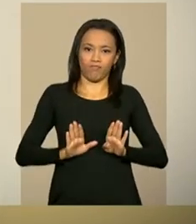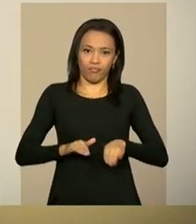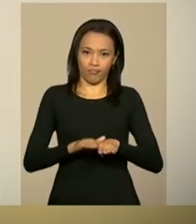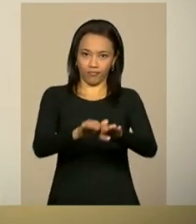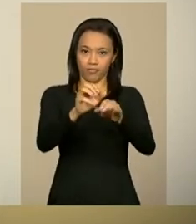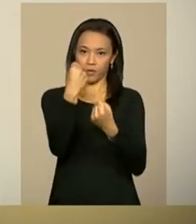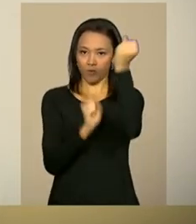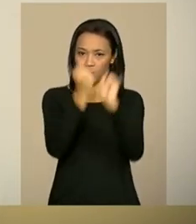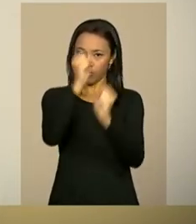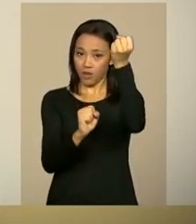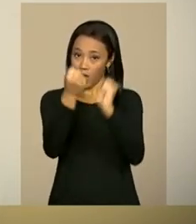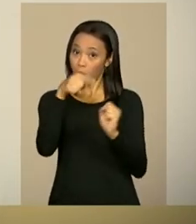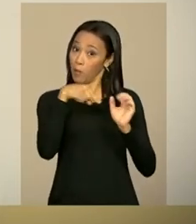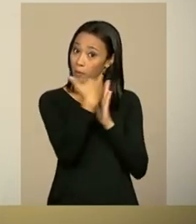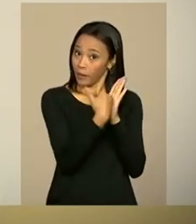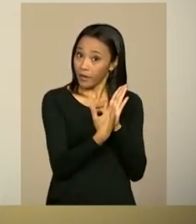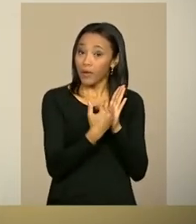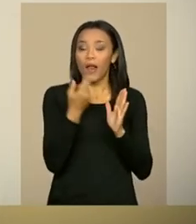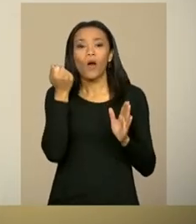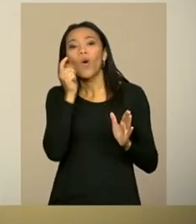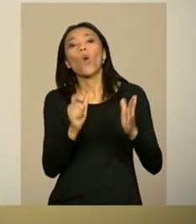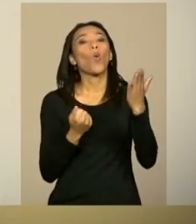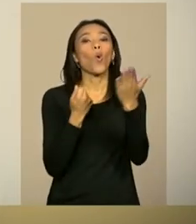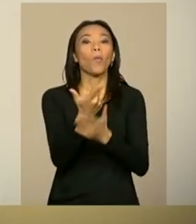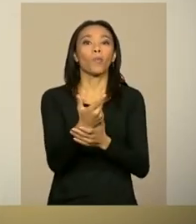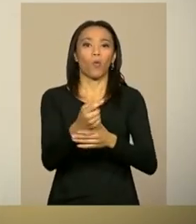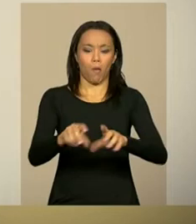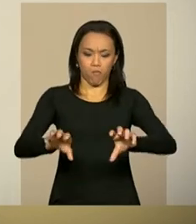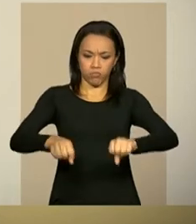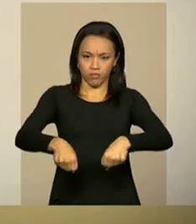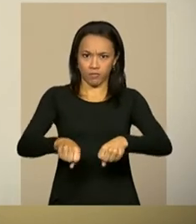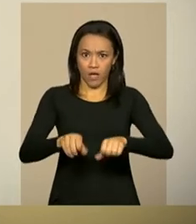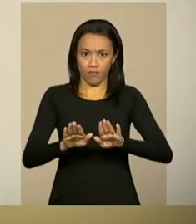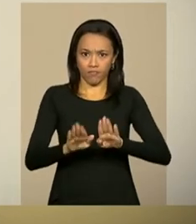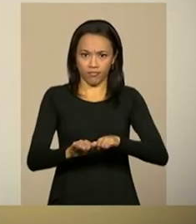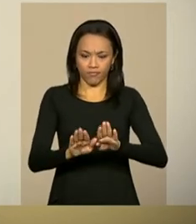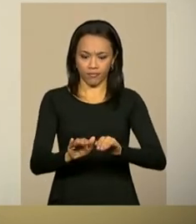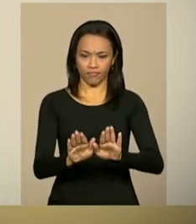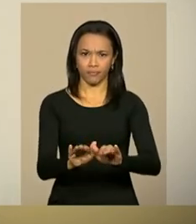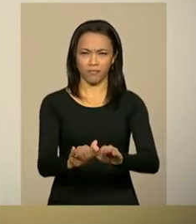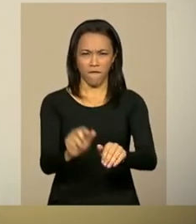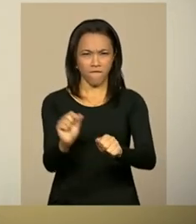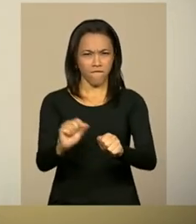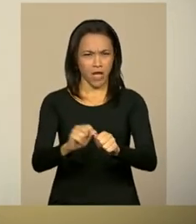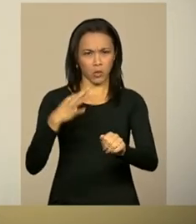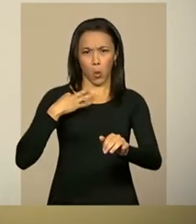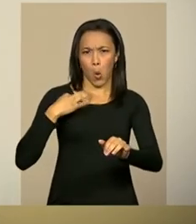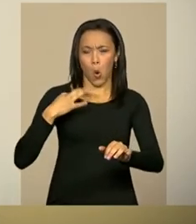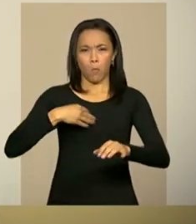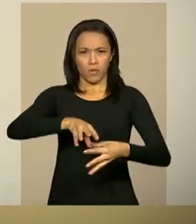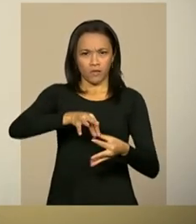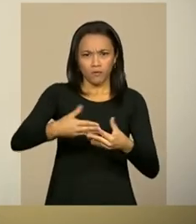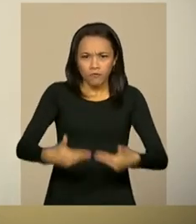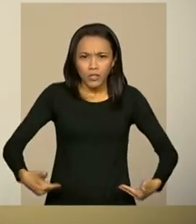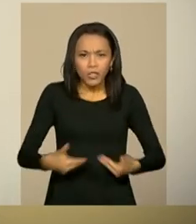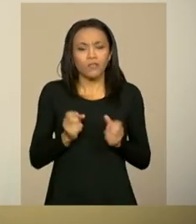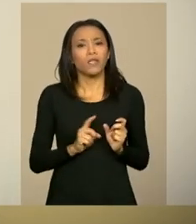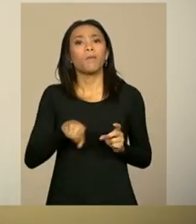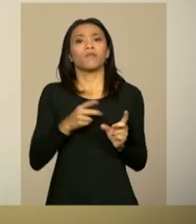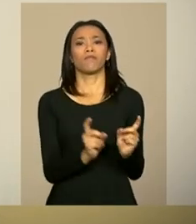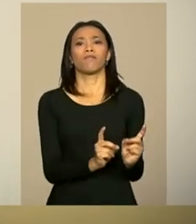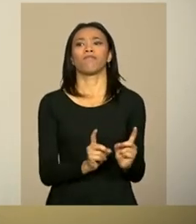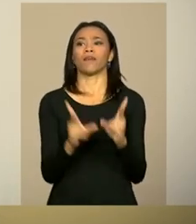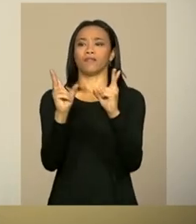pelo PRONATEC ela comprou uma máquina de overlock e agora ela costura faz roupas vestidos e blusas e vende